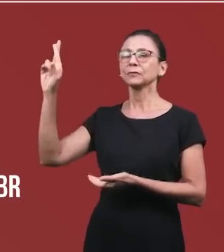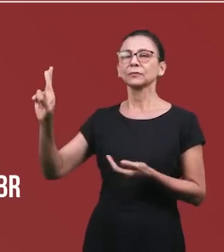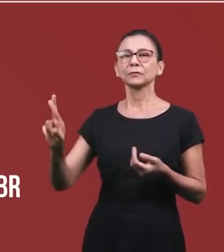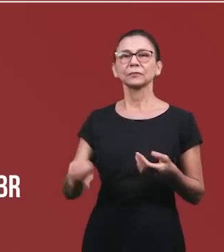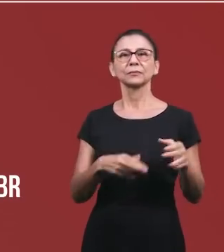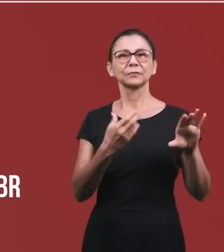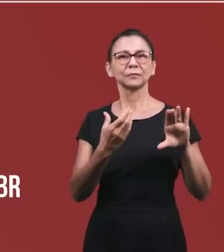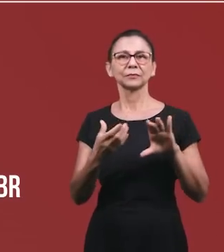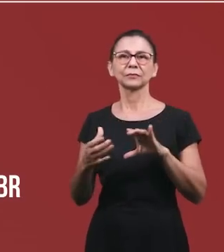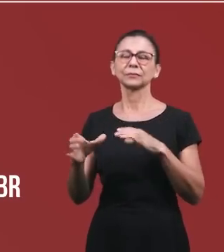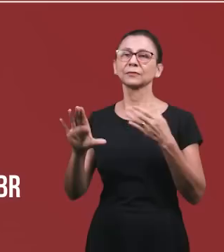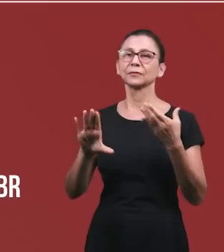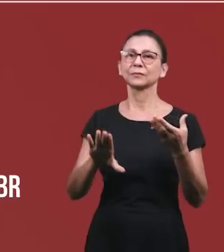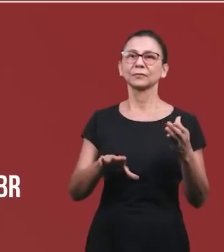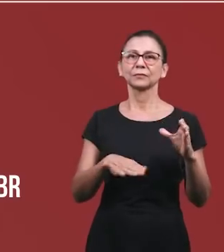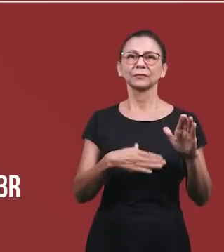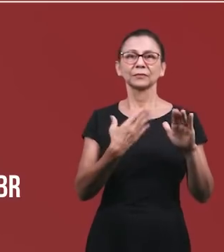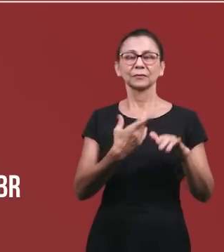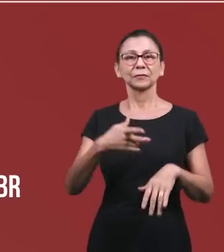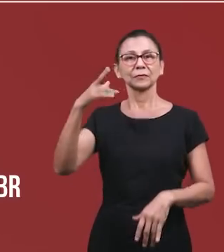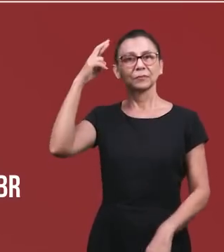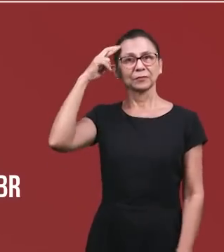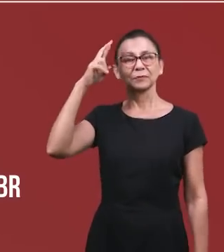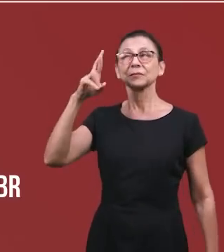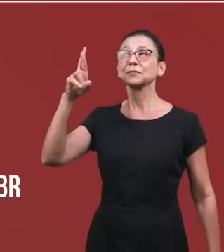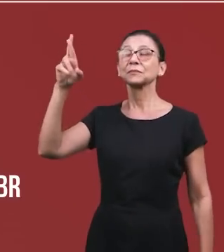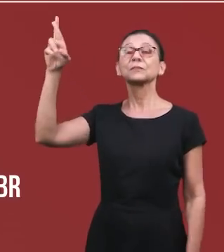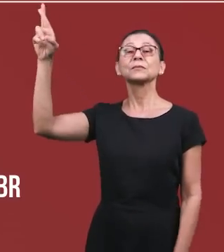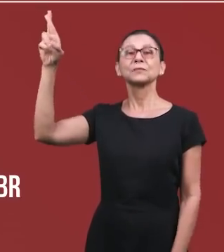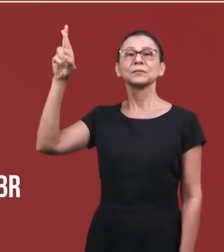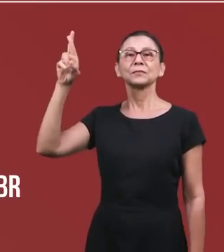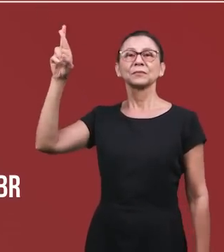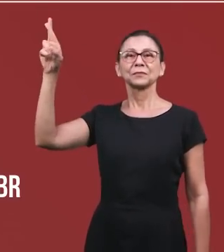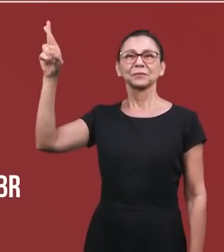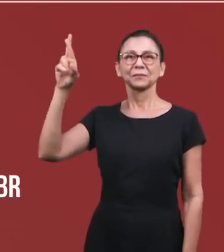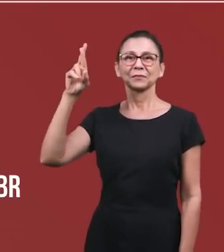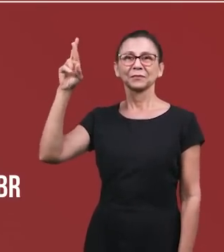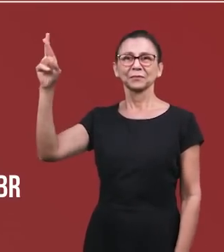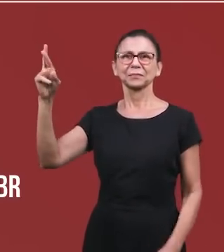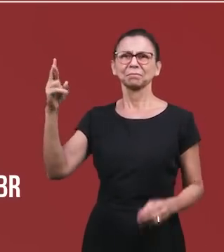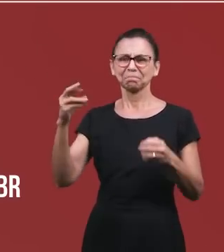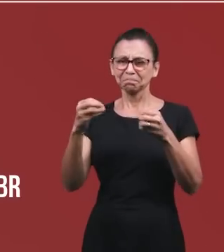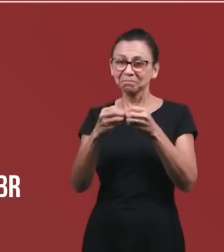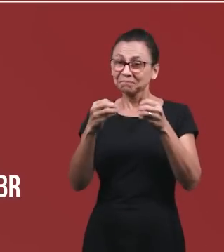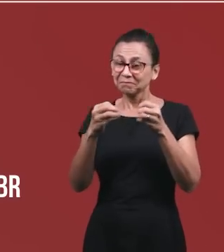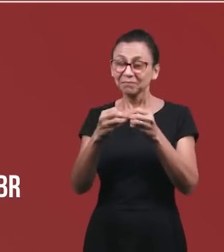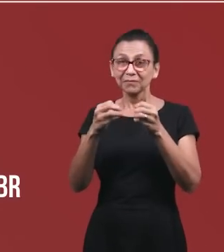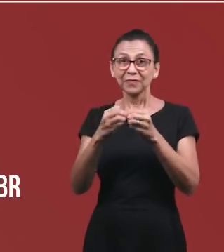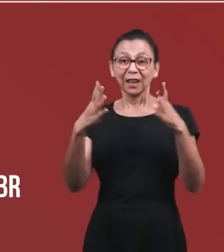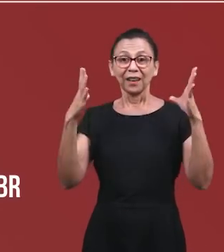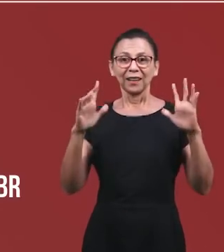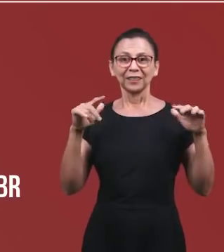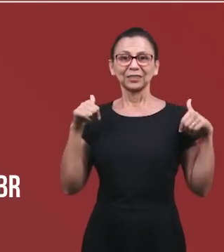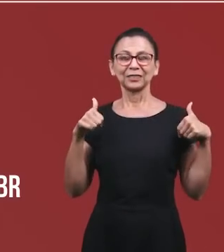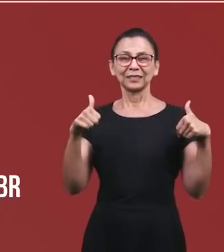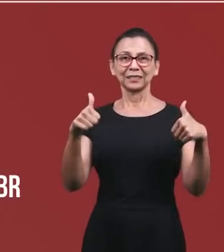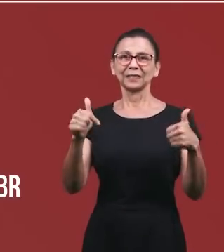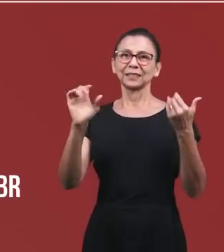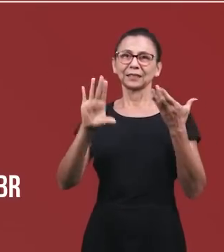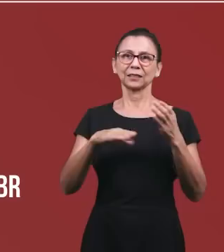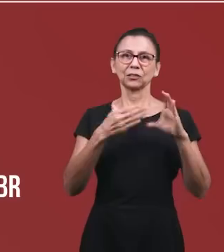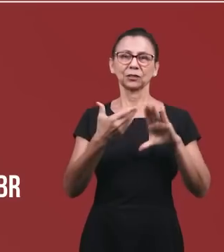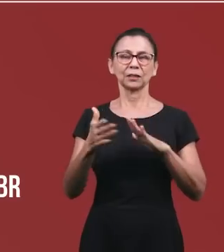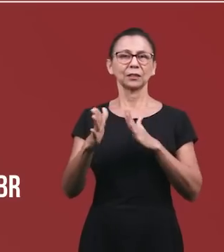ao Senhor. Porque Ele faz maravilhas, Ele faz